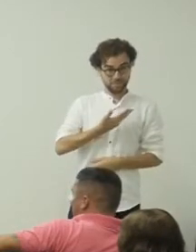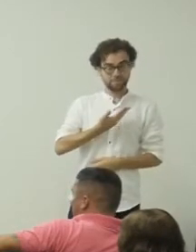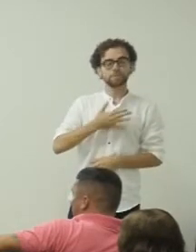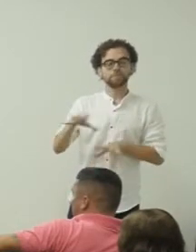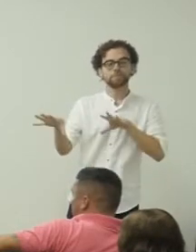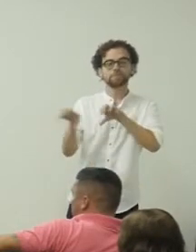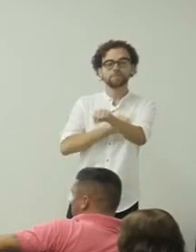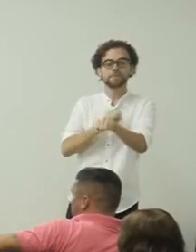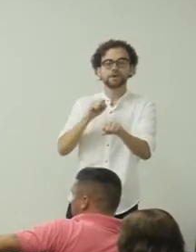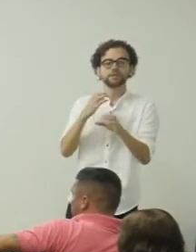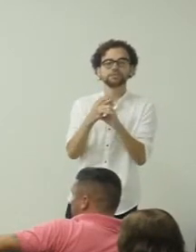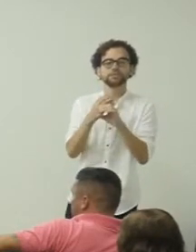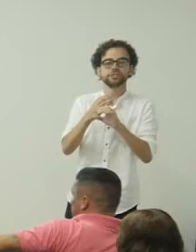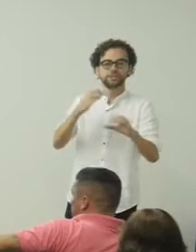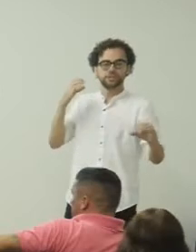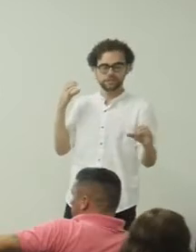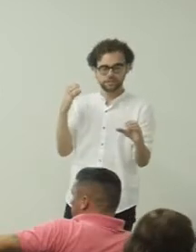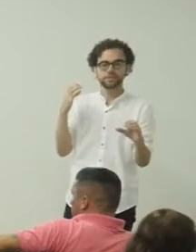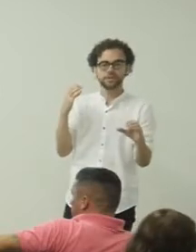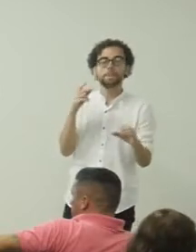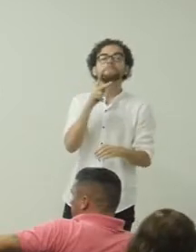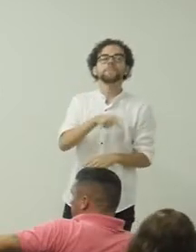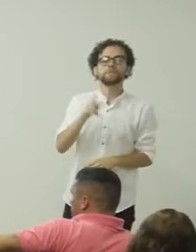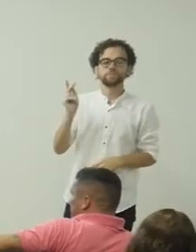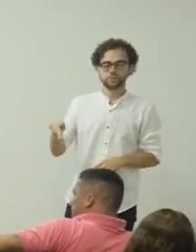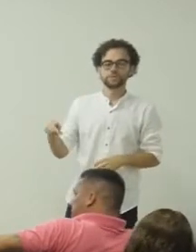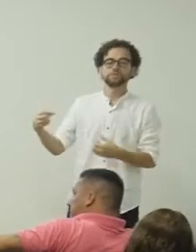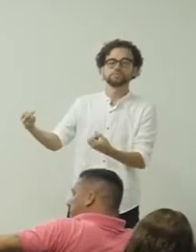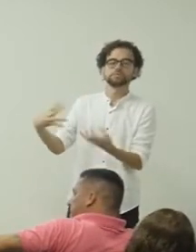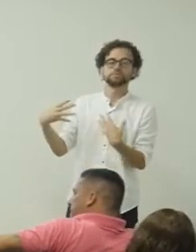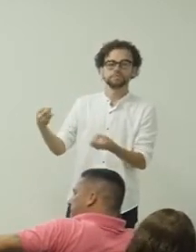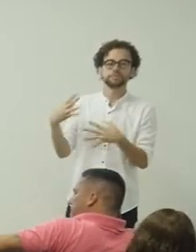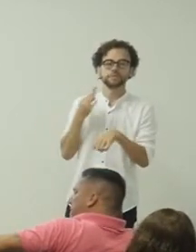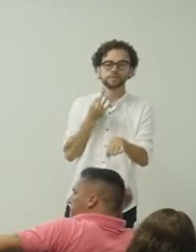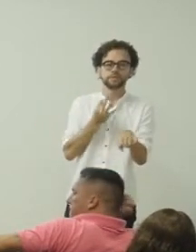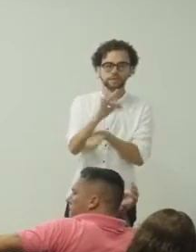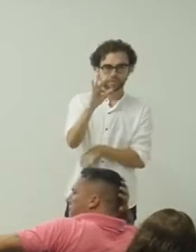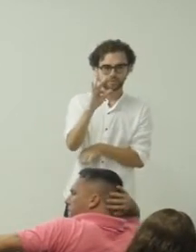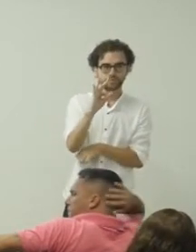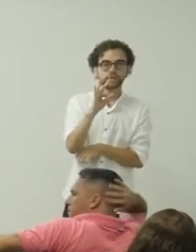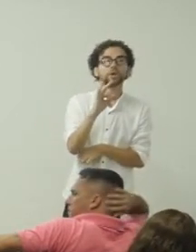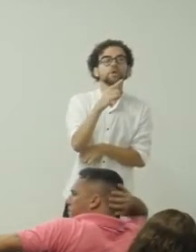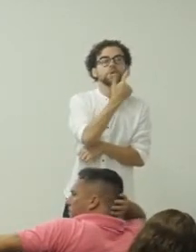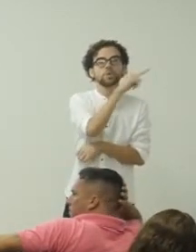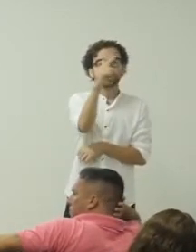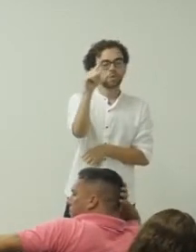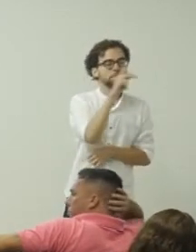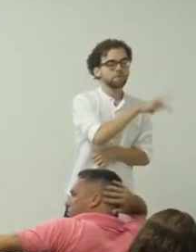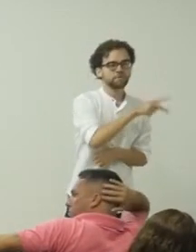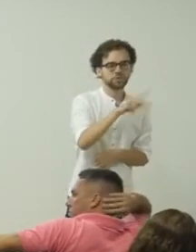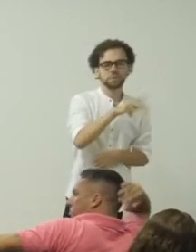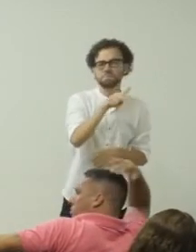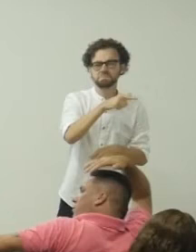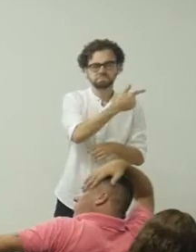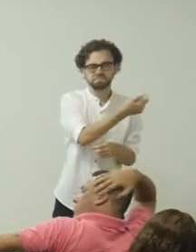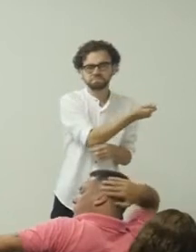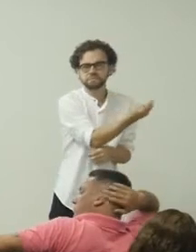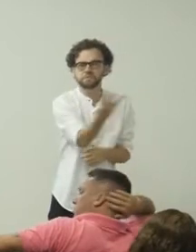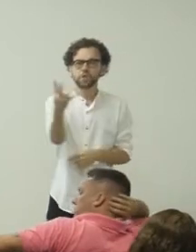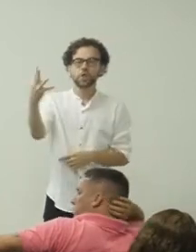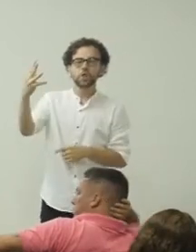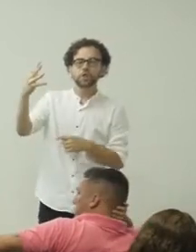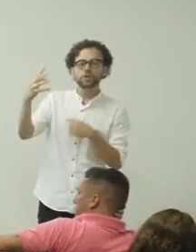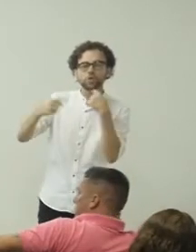é professor e me dá aula técnica. Em meio aos outros professores, que já duvidaram da minha capacidade por ser